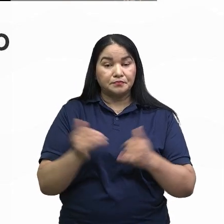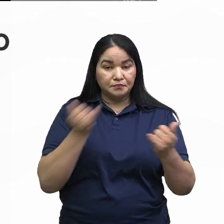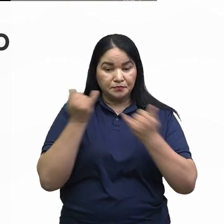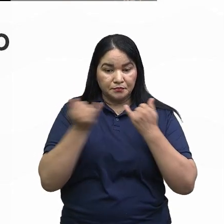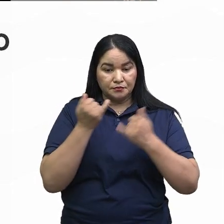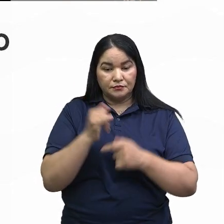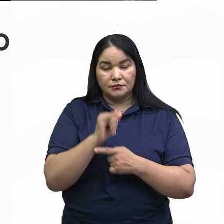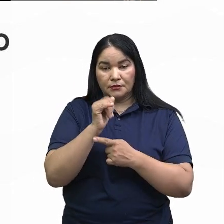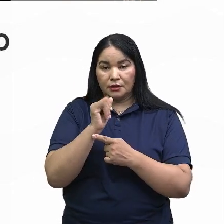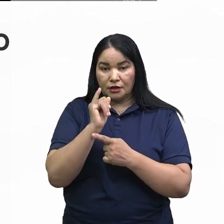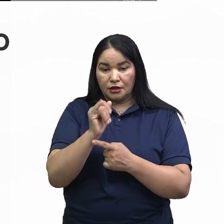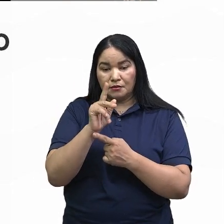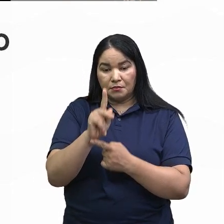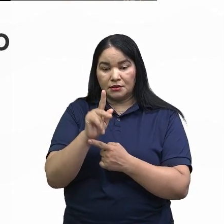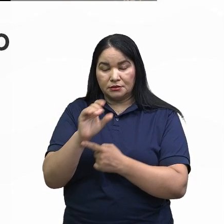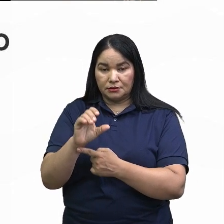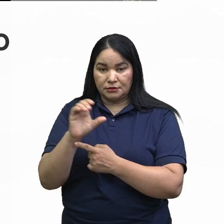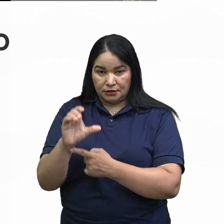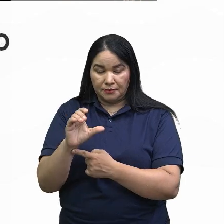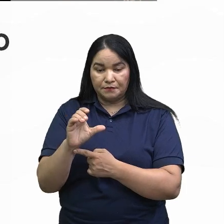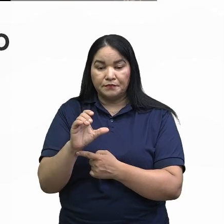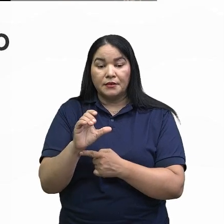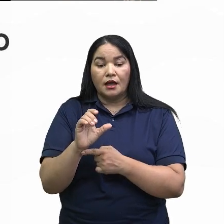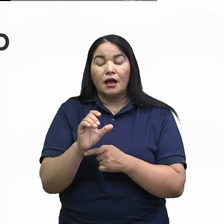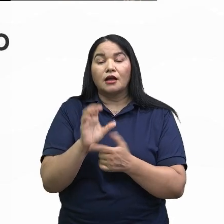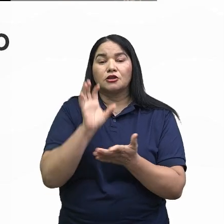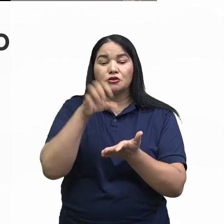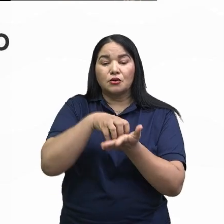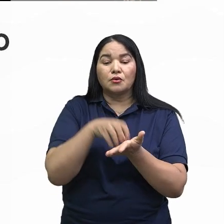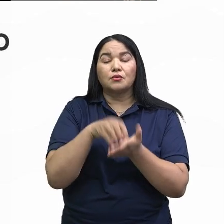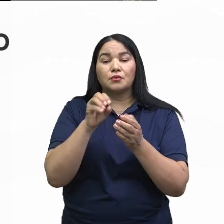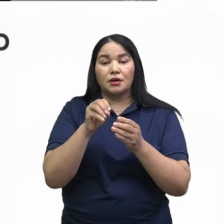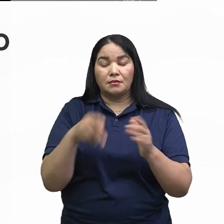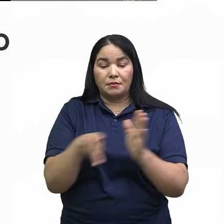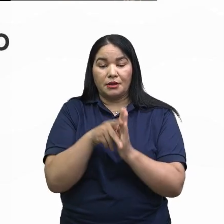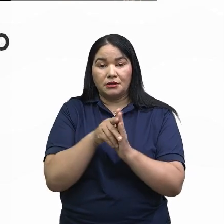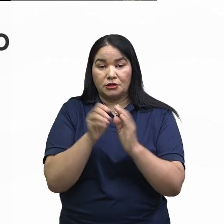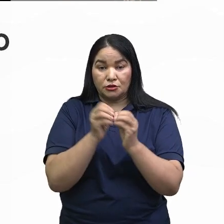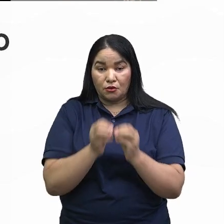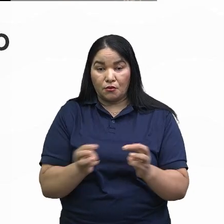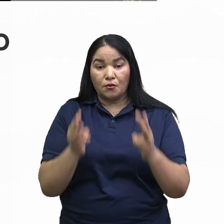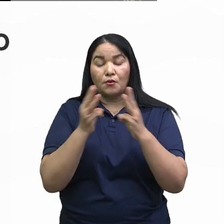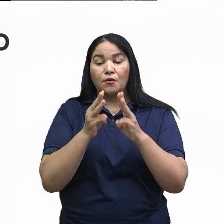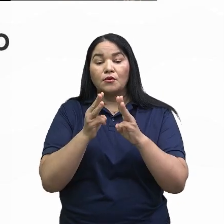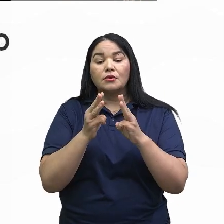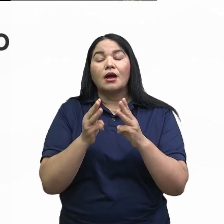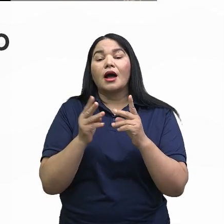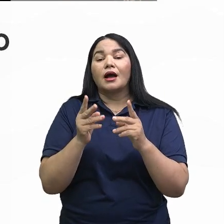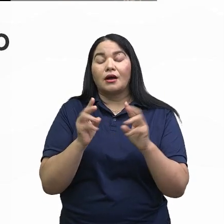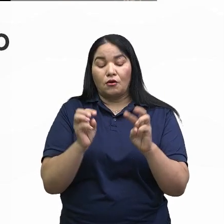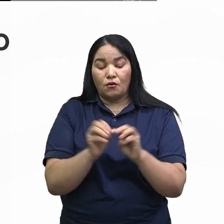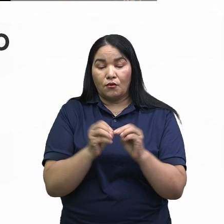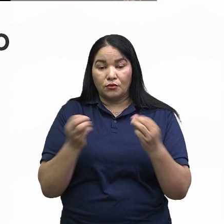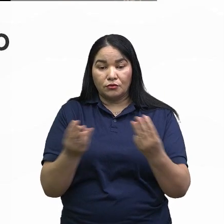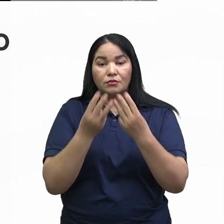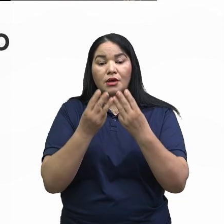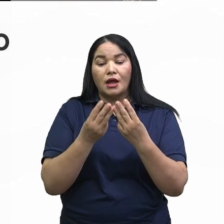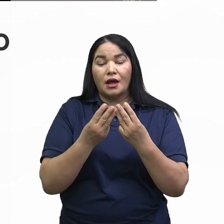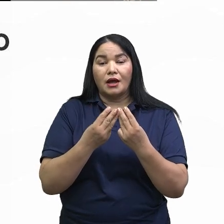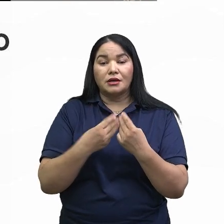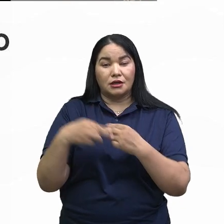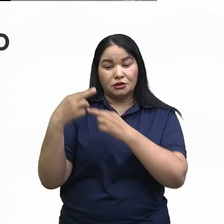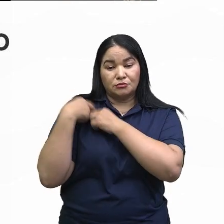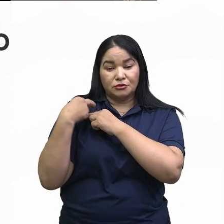mudanças climáticas, o IPCC, é o órgão das Nações Unidas responsável por produzir informações